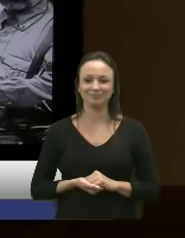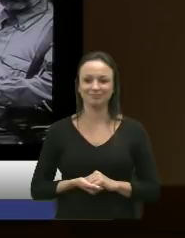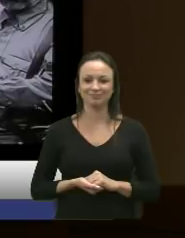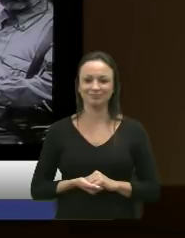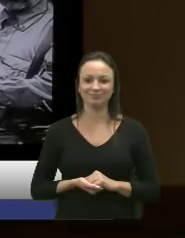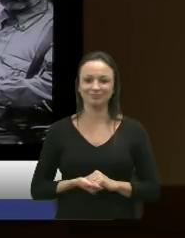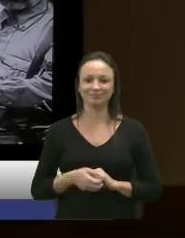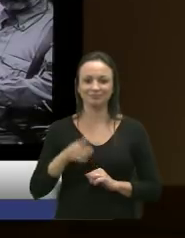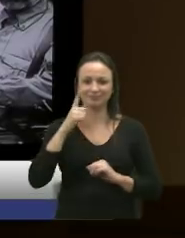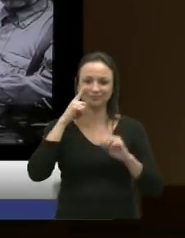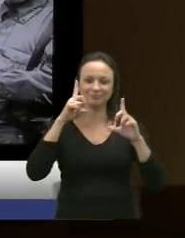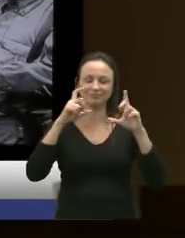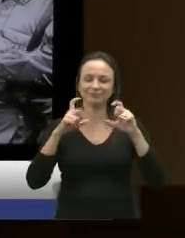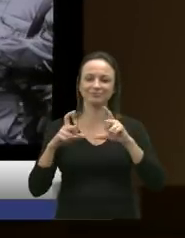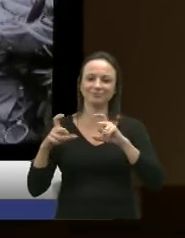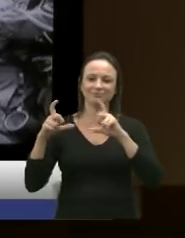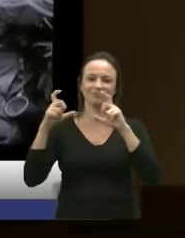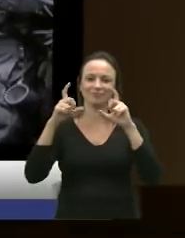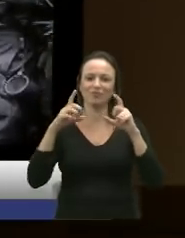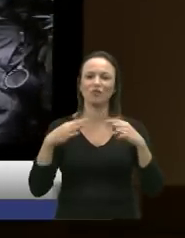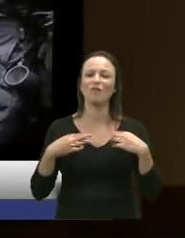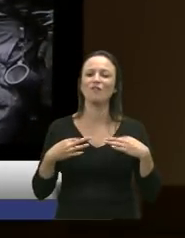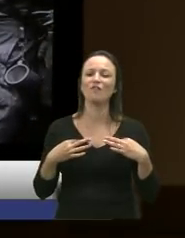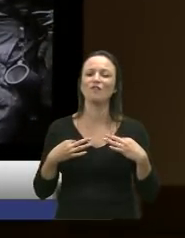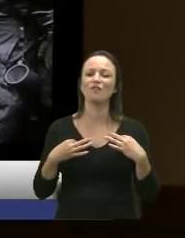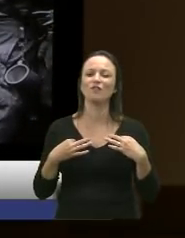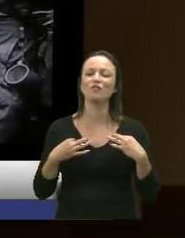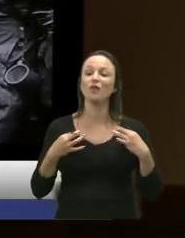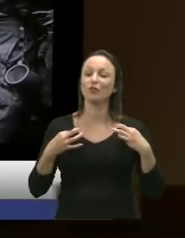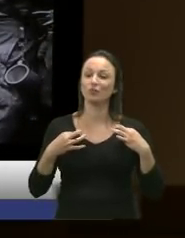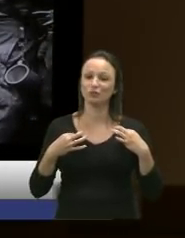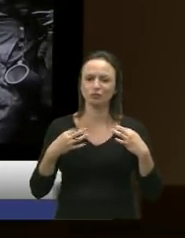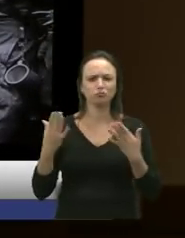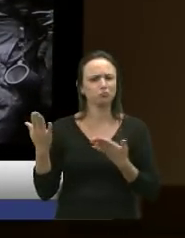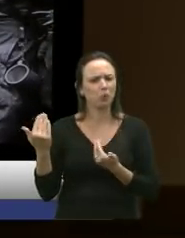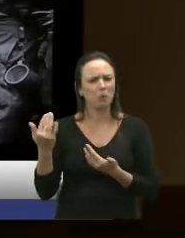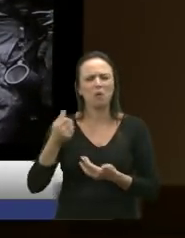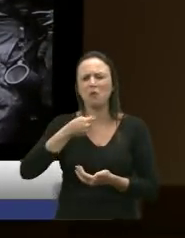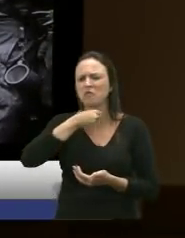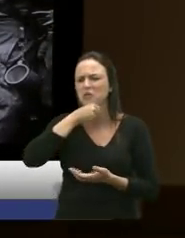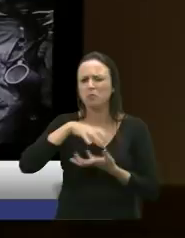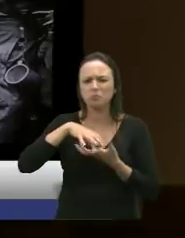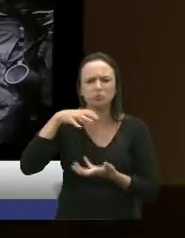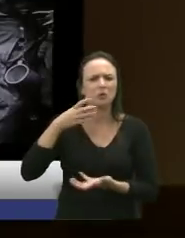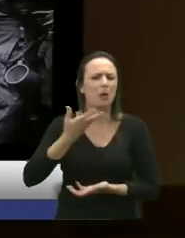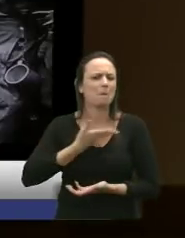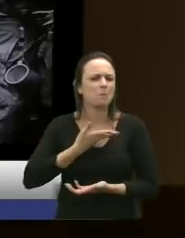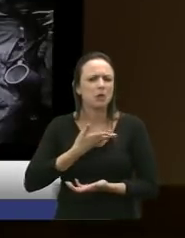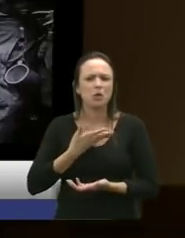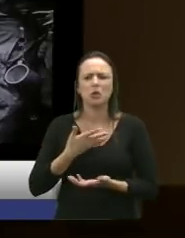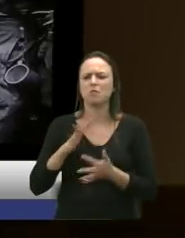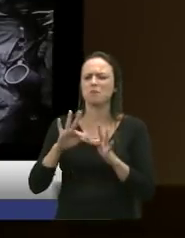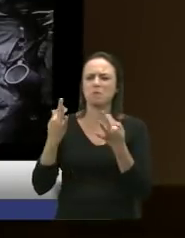Vejam nas fotos aí, ó, os voluntários. Tanto jovens quanto idosos. Amigos,